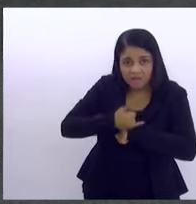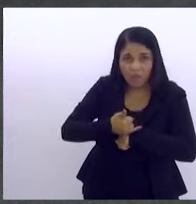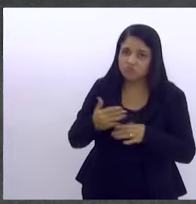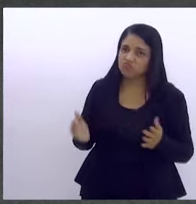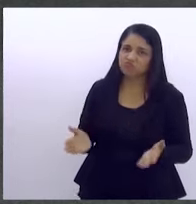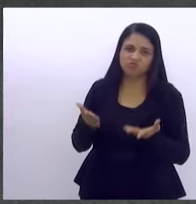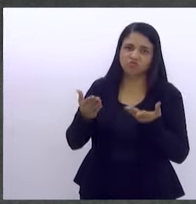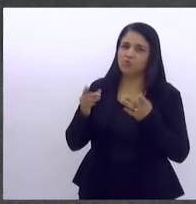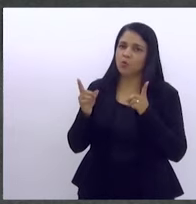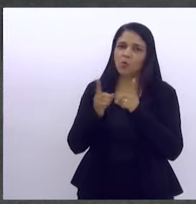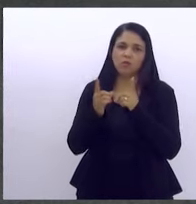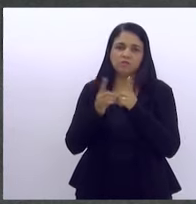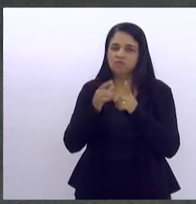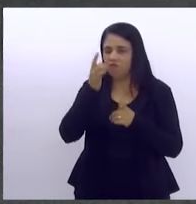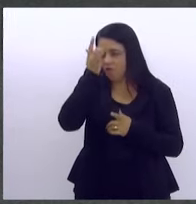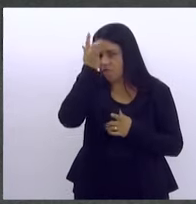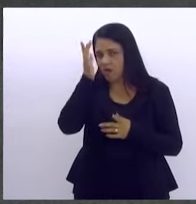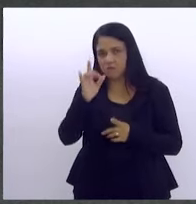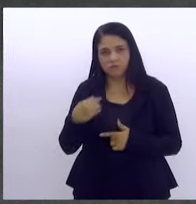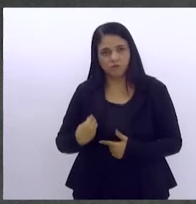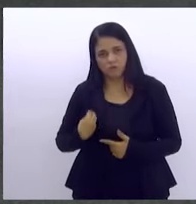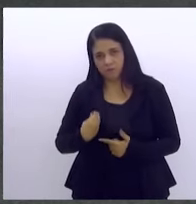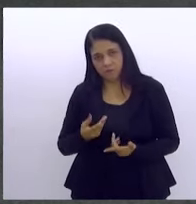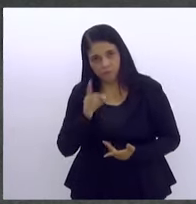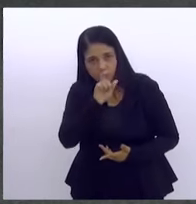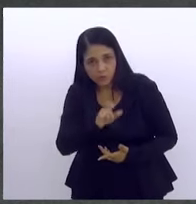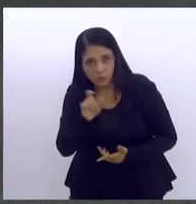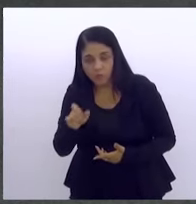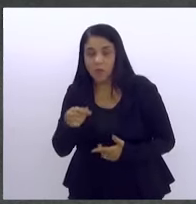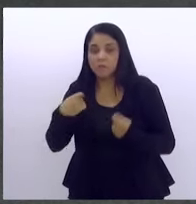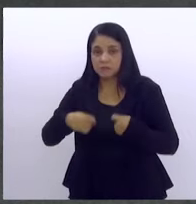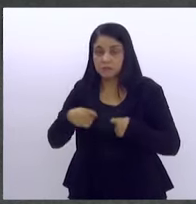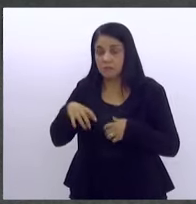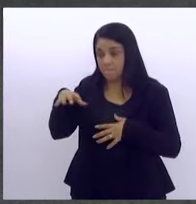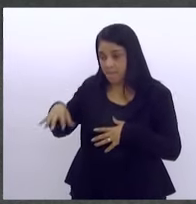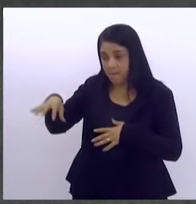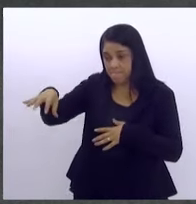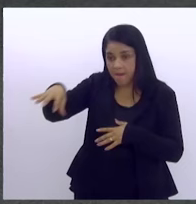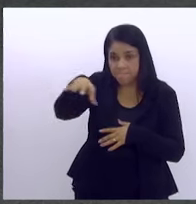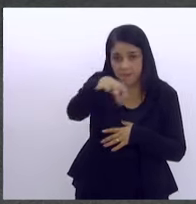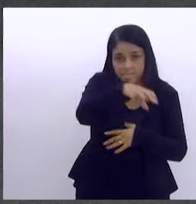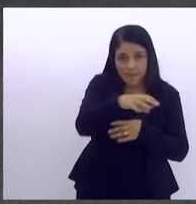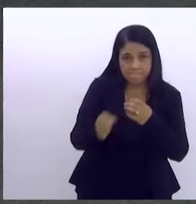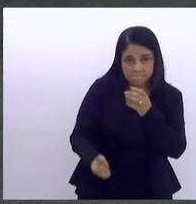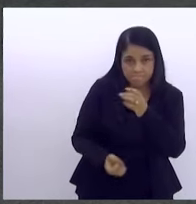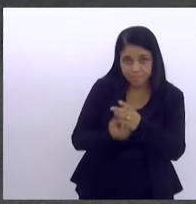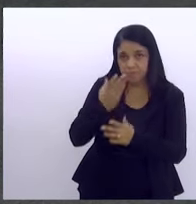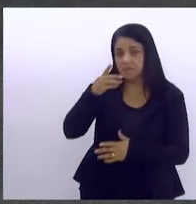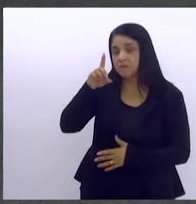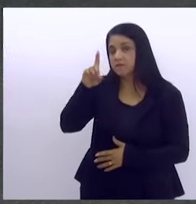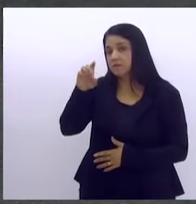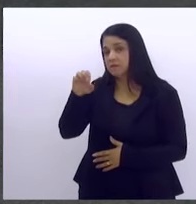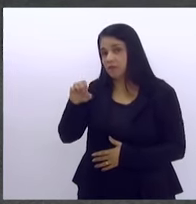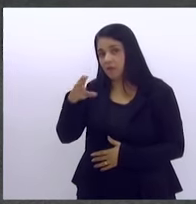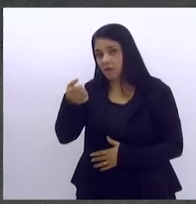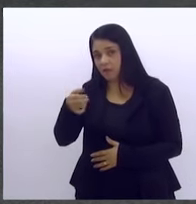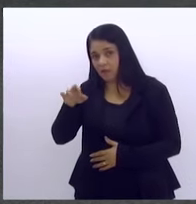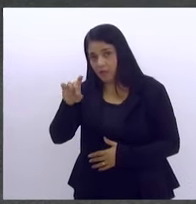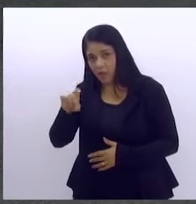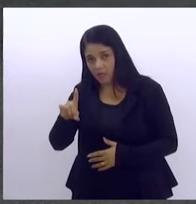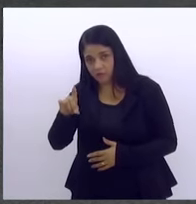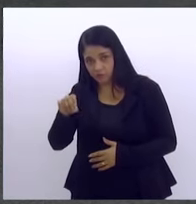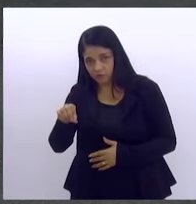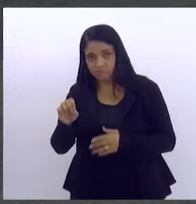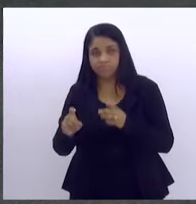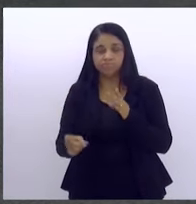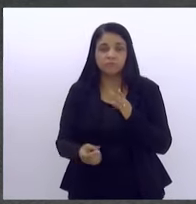não facilita a vida das pessoas. Nós temos que ampliar a DECRAD, nós temos que ampliar também, criar a delegacia, né,